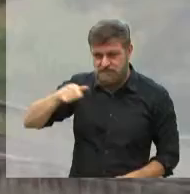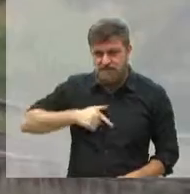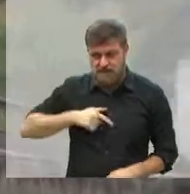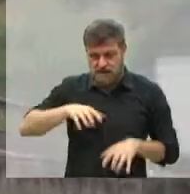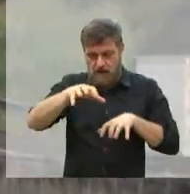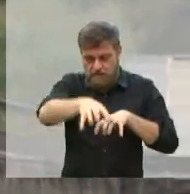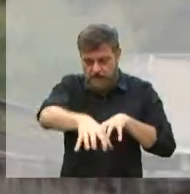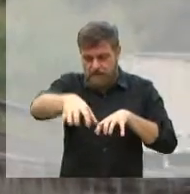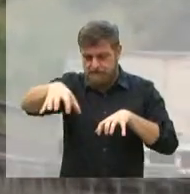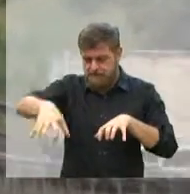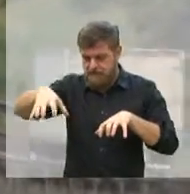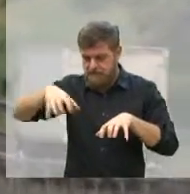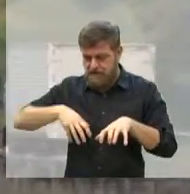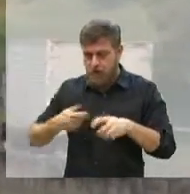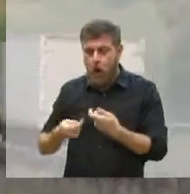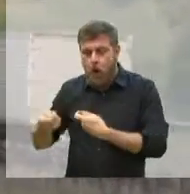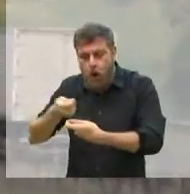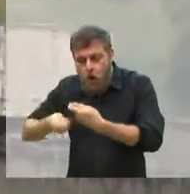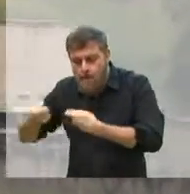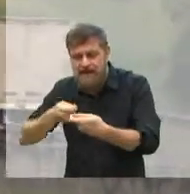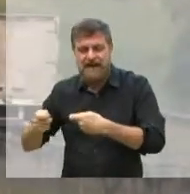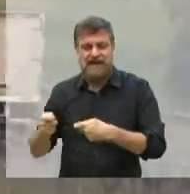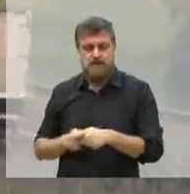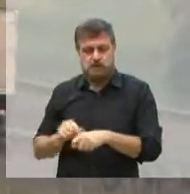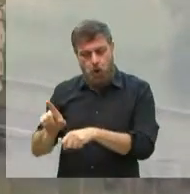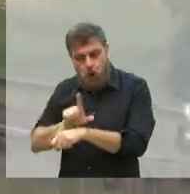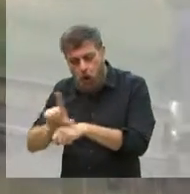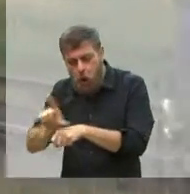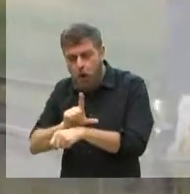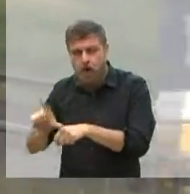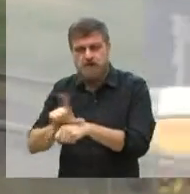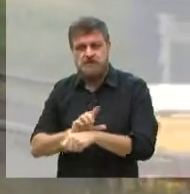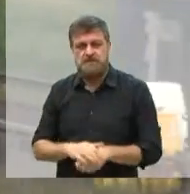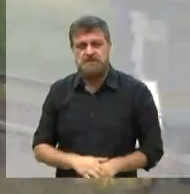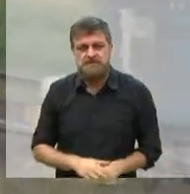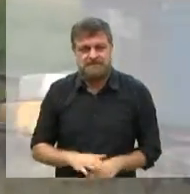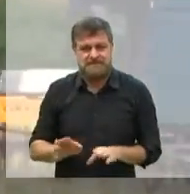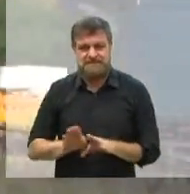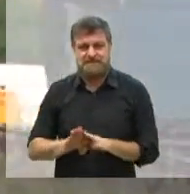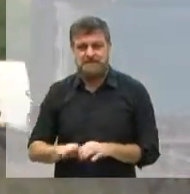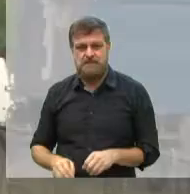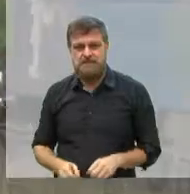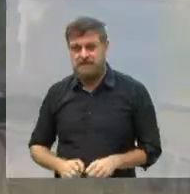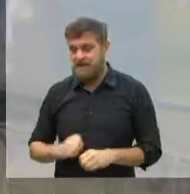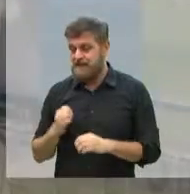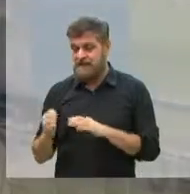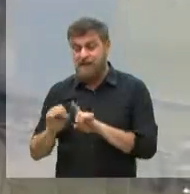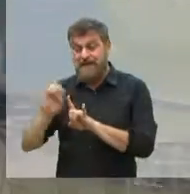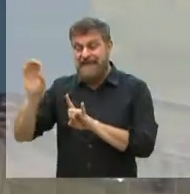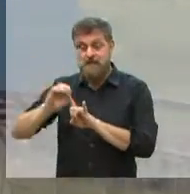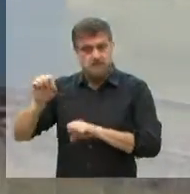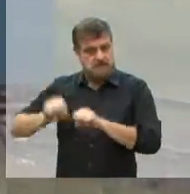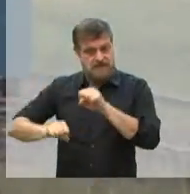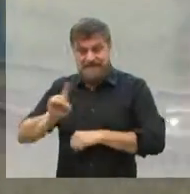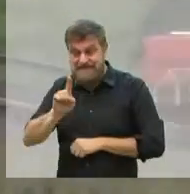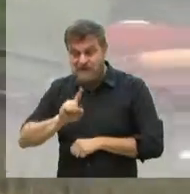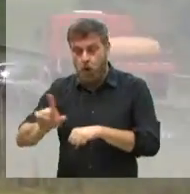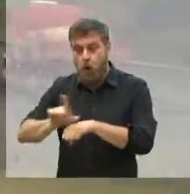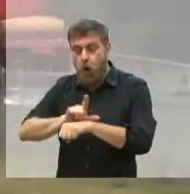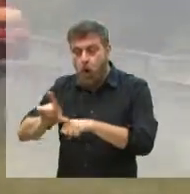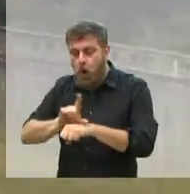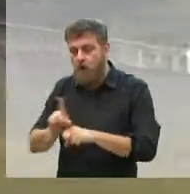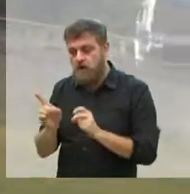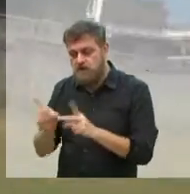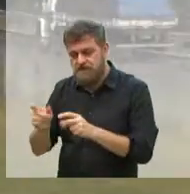são separadas para grandes comércios. Quando eu digo grandes comércios, não são grandes indústrias, são grandes